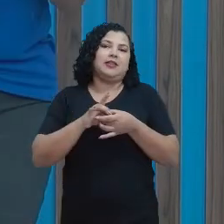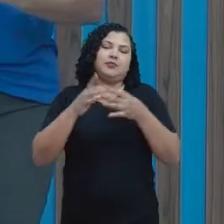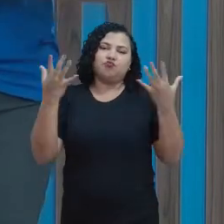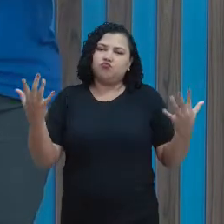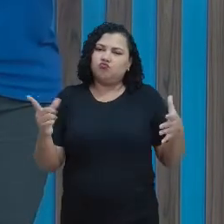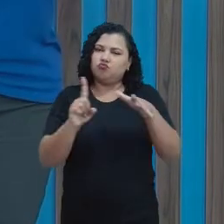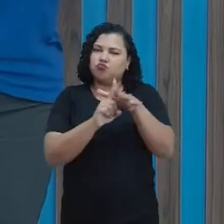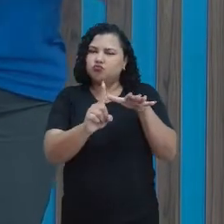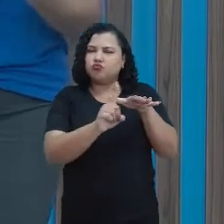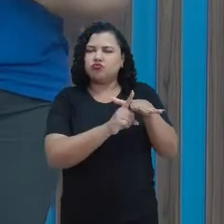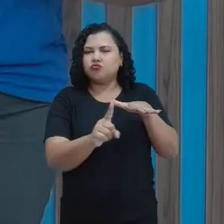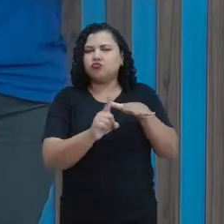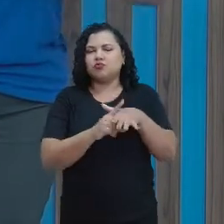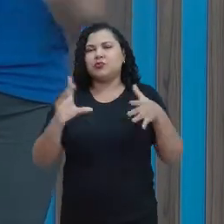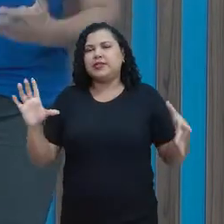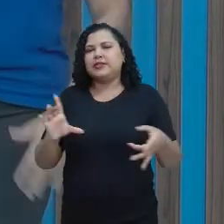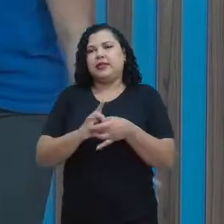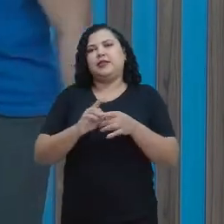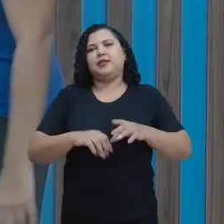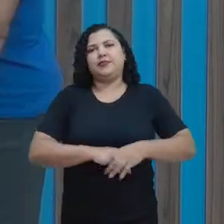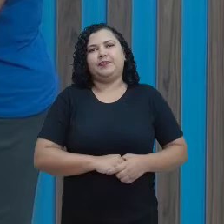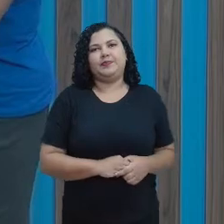Integrar. E a gente vai fazendo o quê? Integrando.